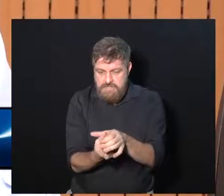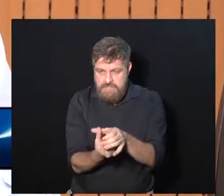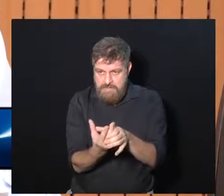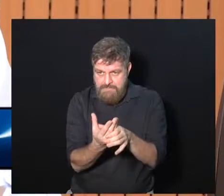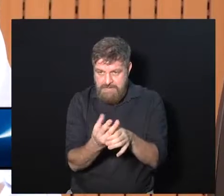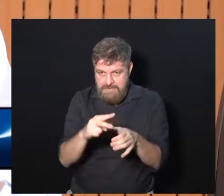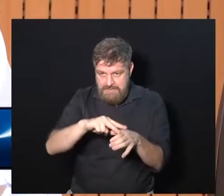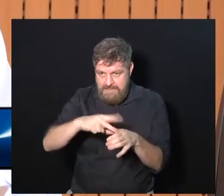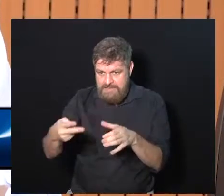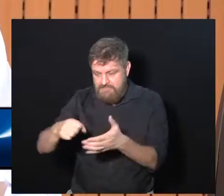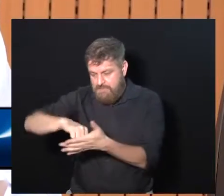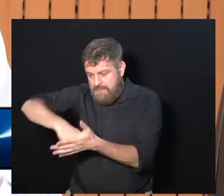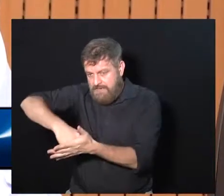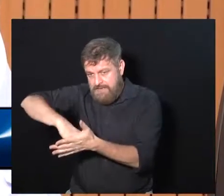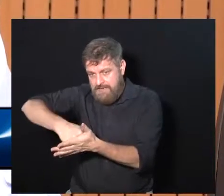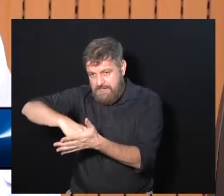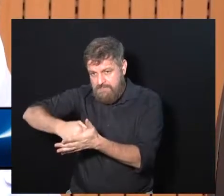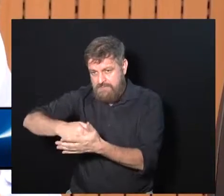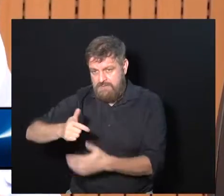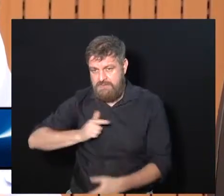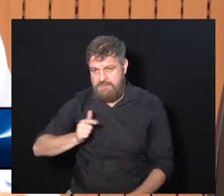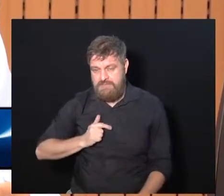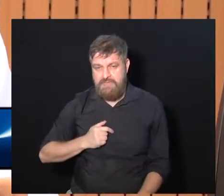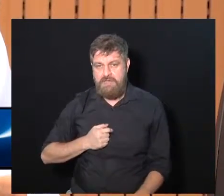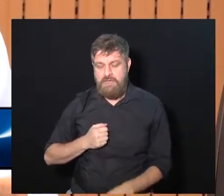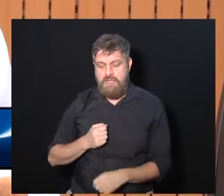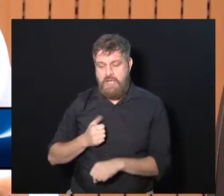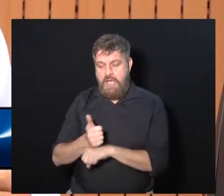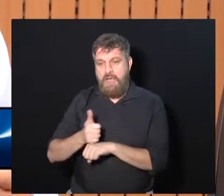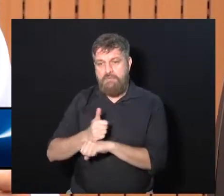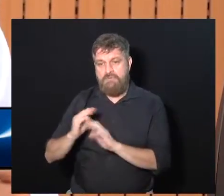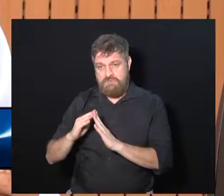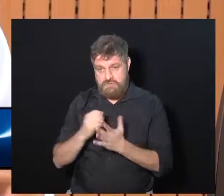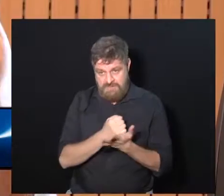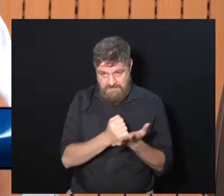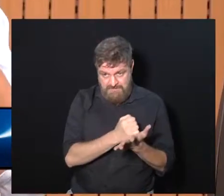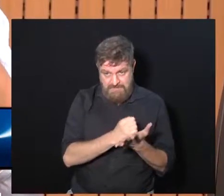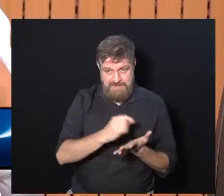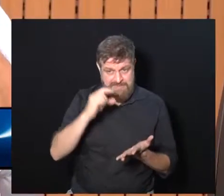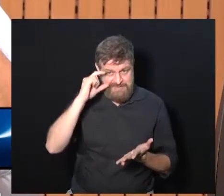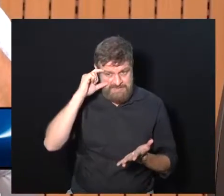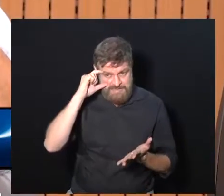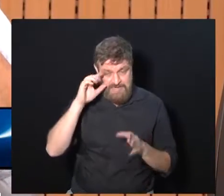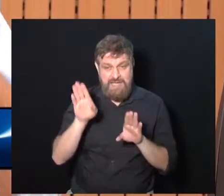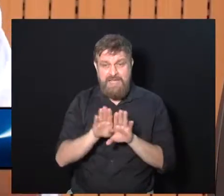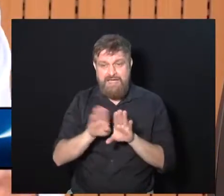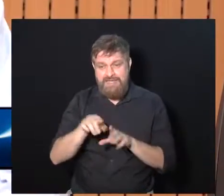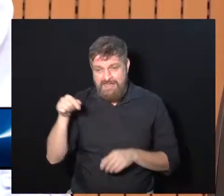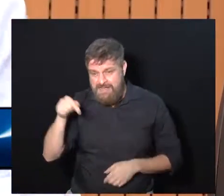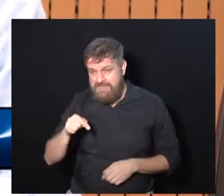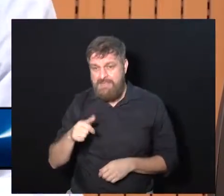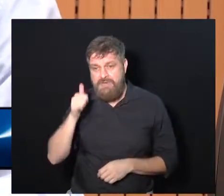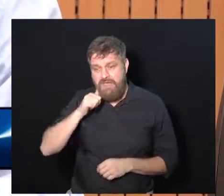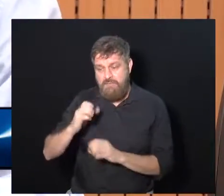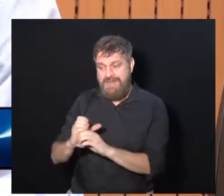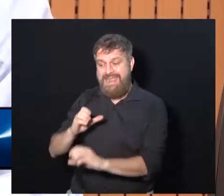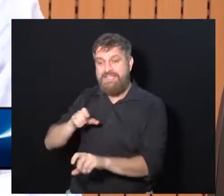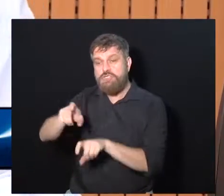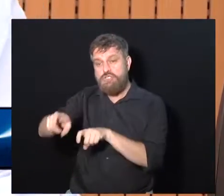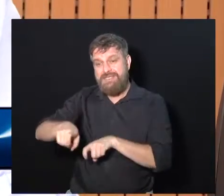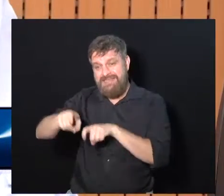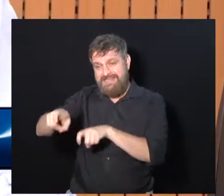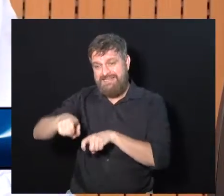a farmacêutica Érica Tanaka e a engenheira agrônoma Maria Cláudia, que é da Secretaria de Estado da